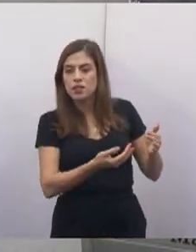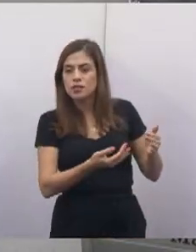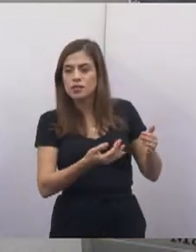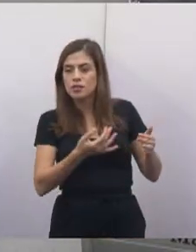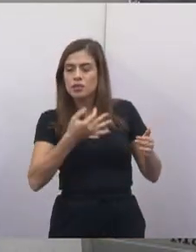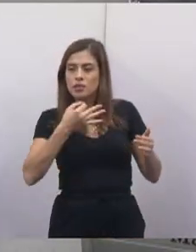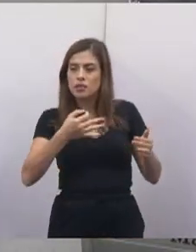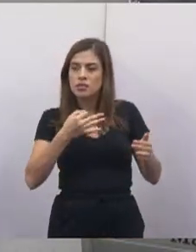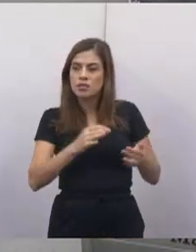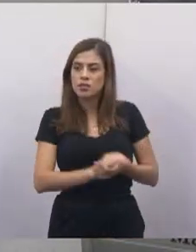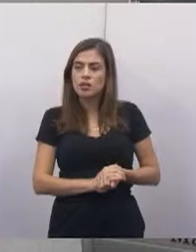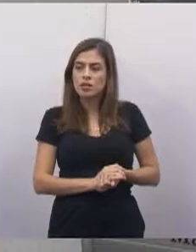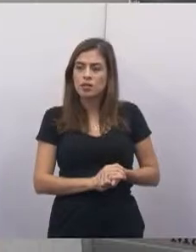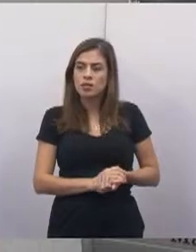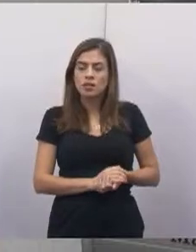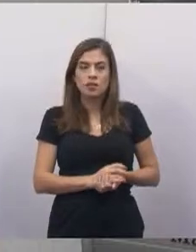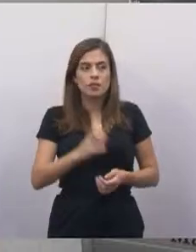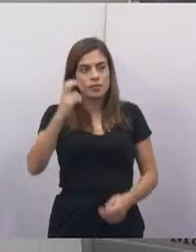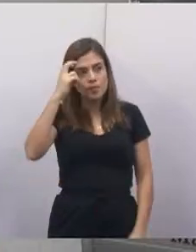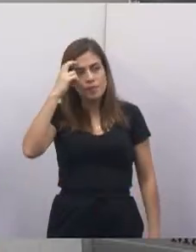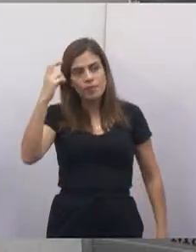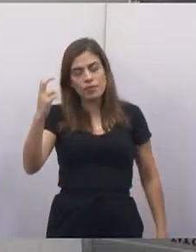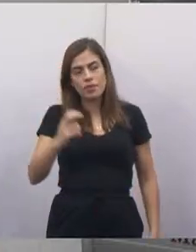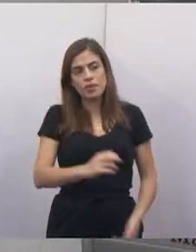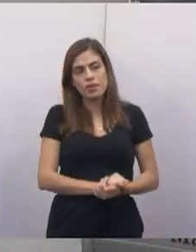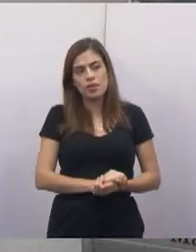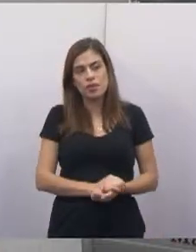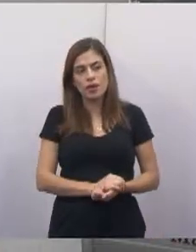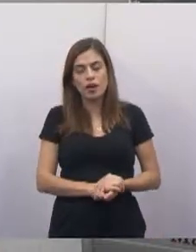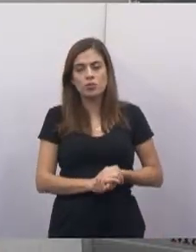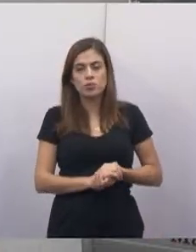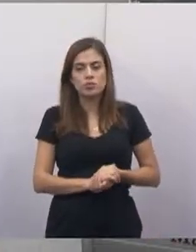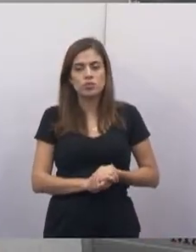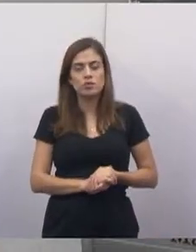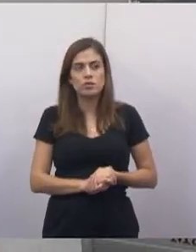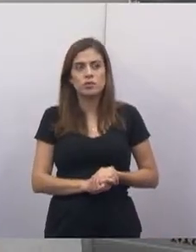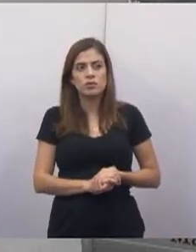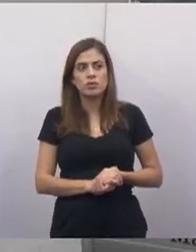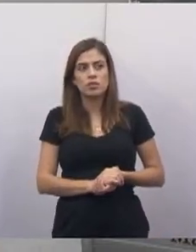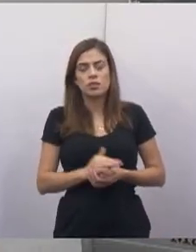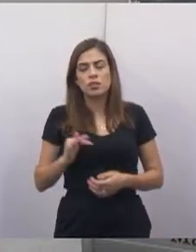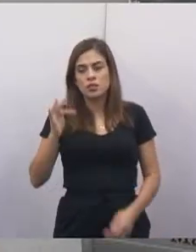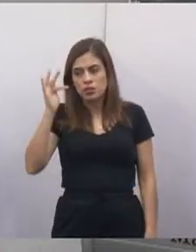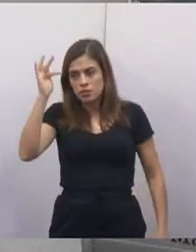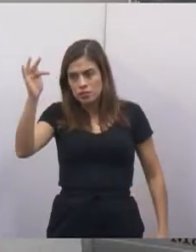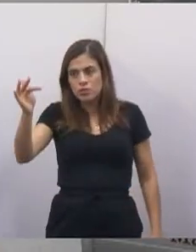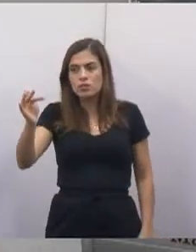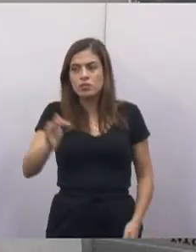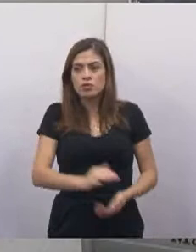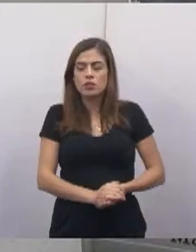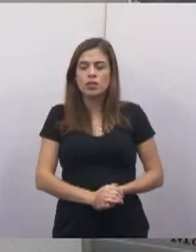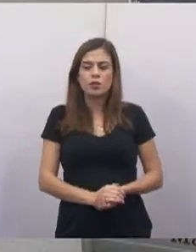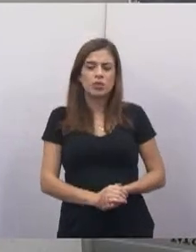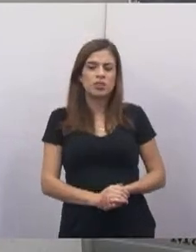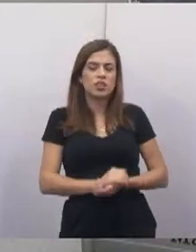argumentou, isso é uma questão de inteligência, isso é uma coisa futura, que talvez não seja agora.